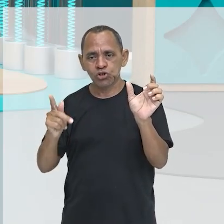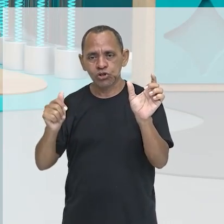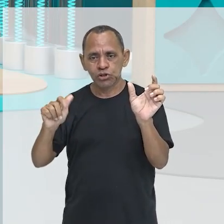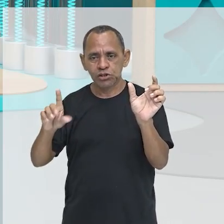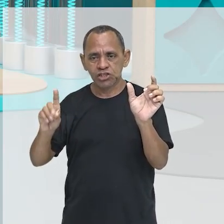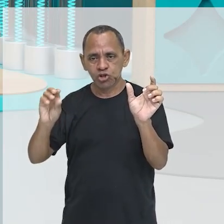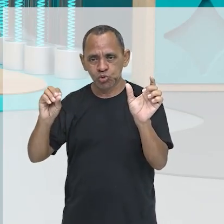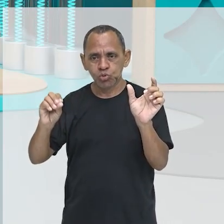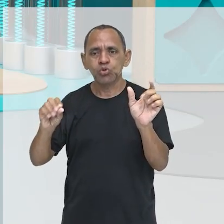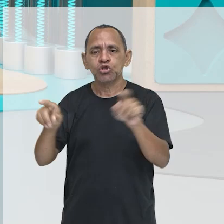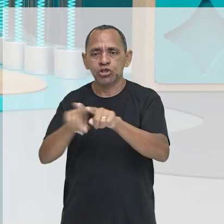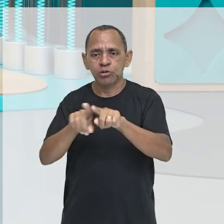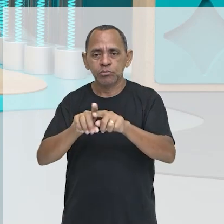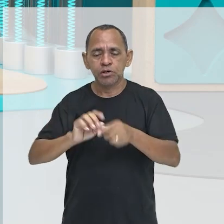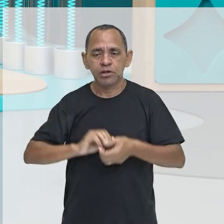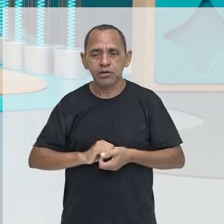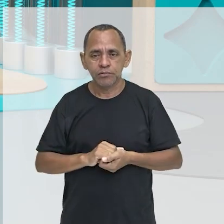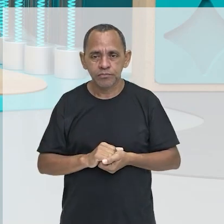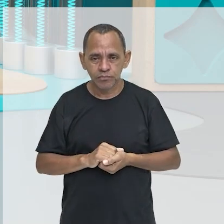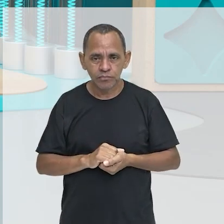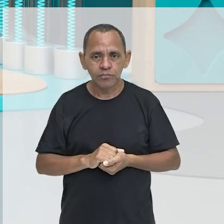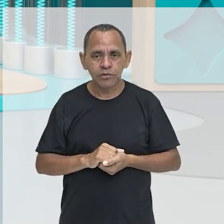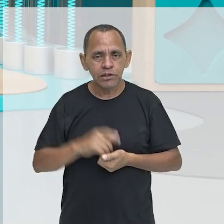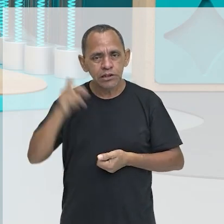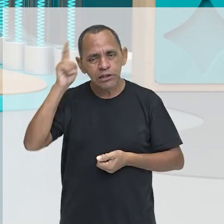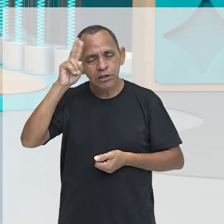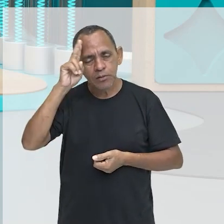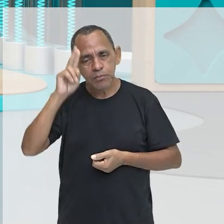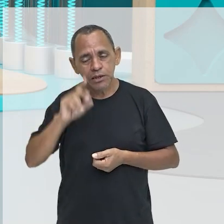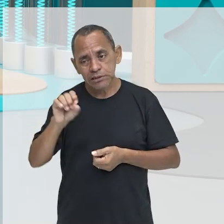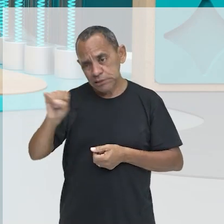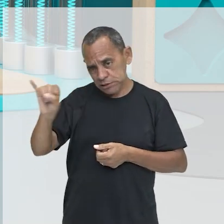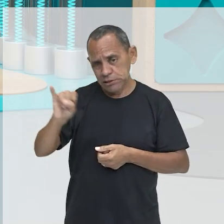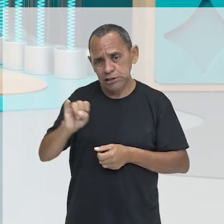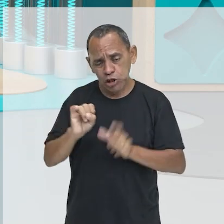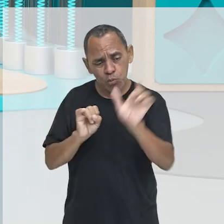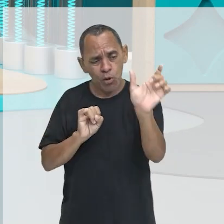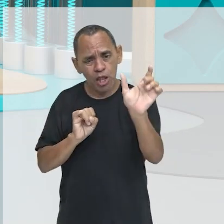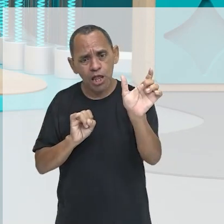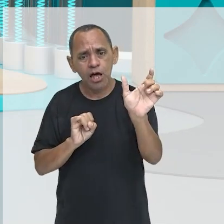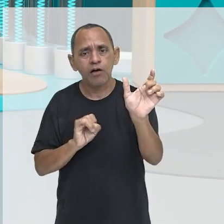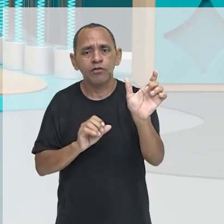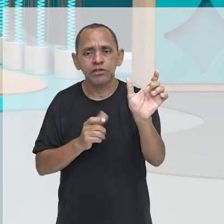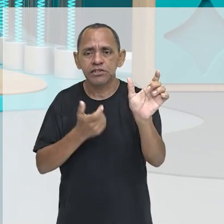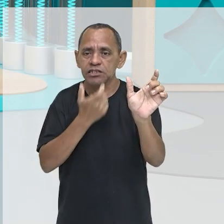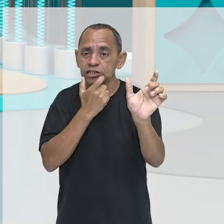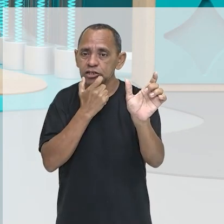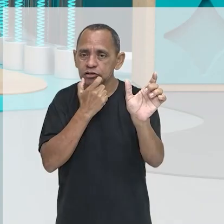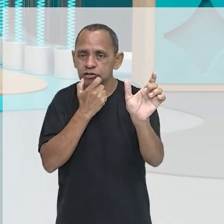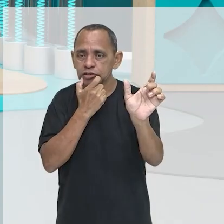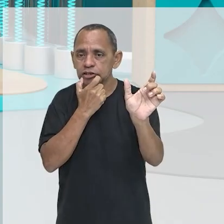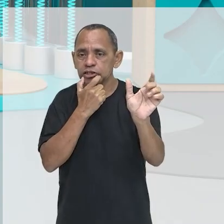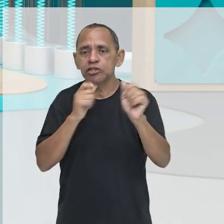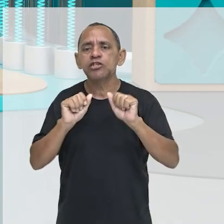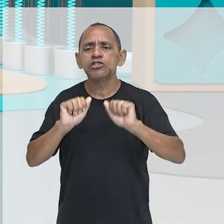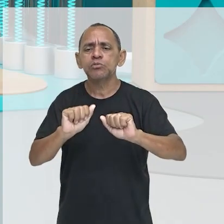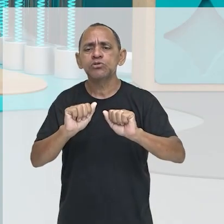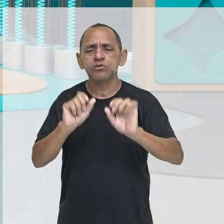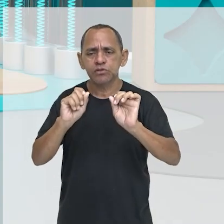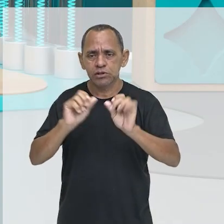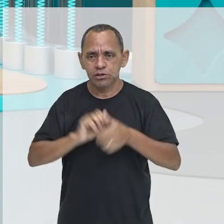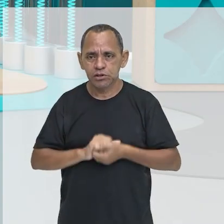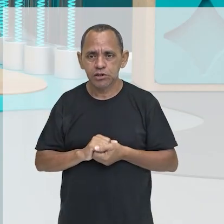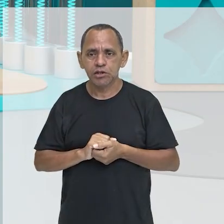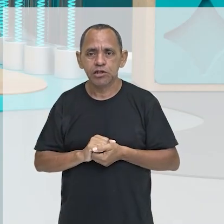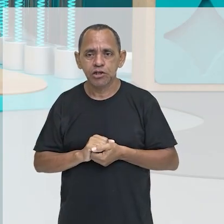outro idioma. Tá? Por exemplo, está lendo um texto em língua portuguesa, por exemplo. Aí vem uma palavra em língua inglesa, é possível que ele esteja em itálico. Não é